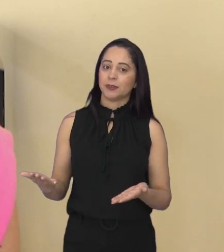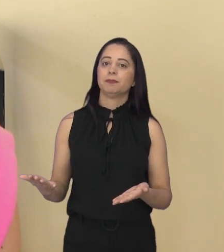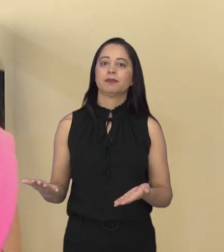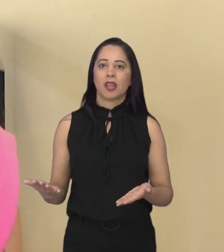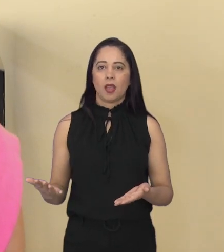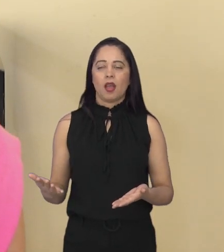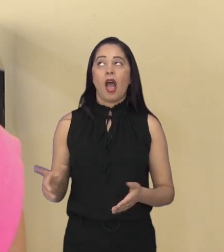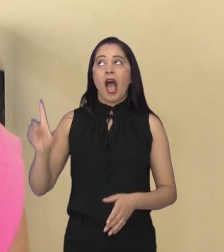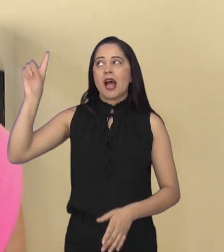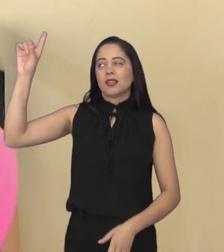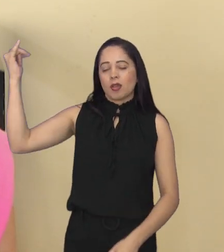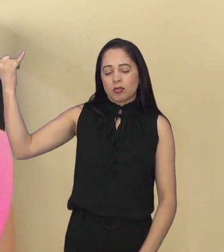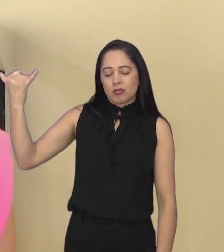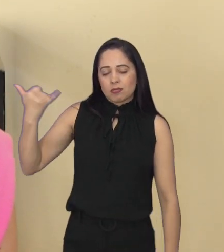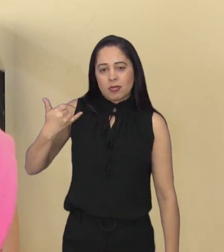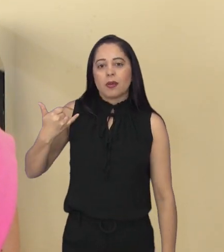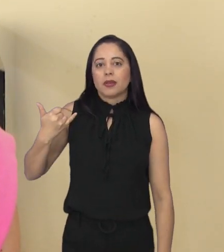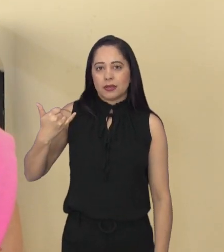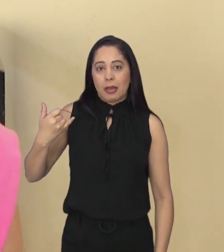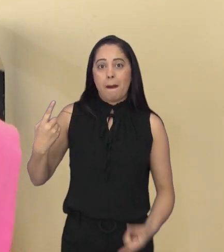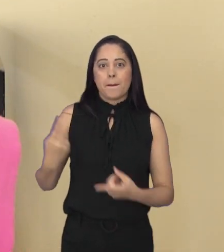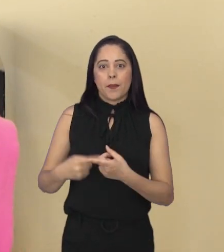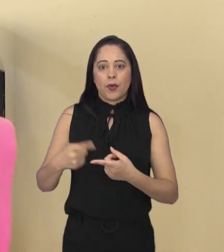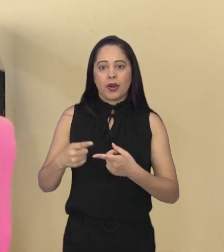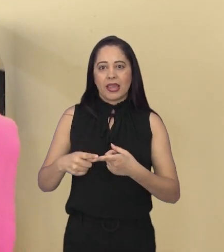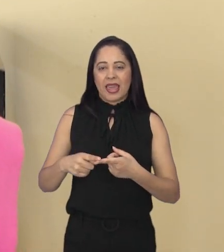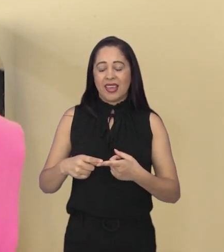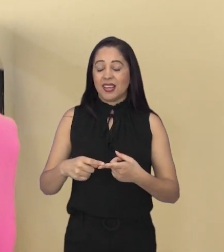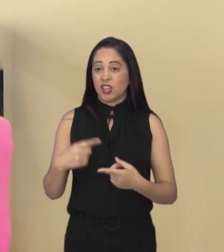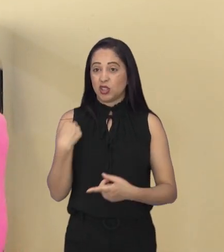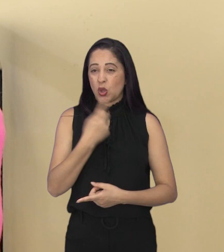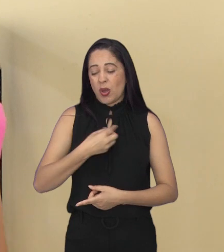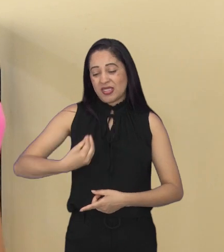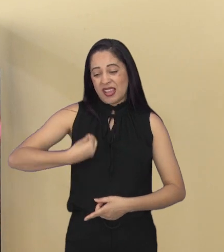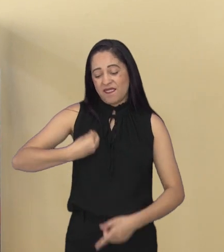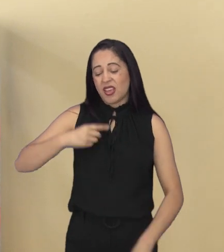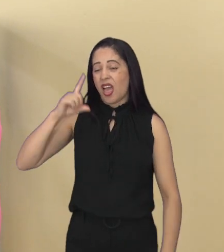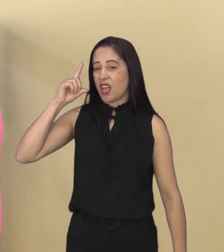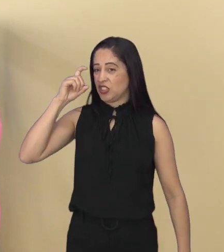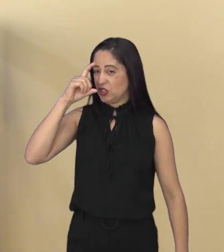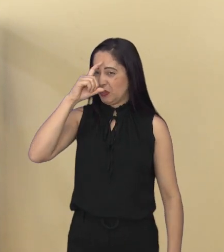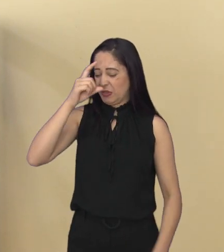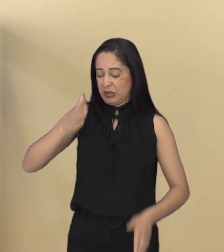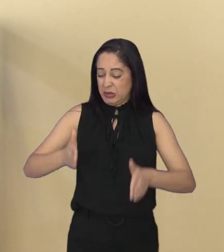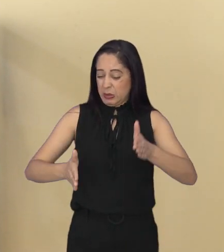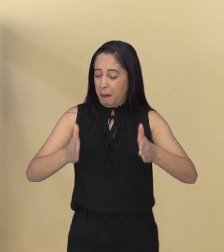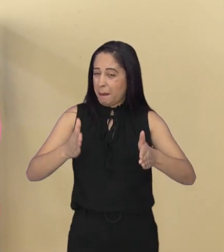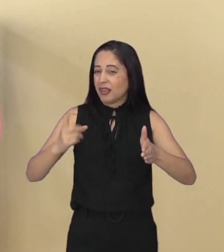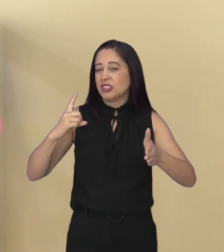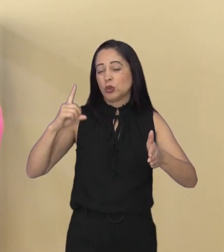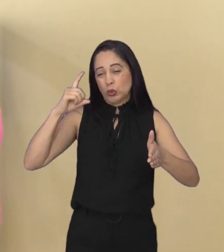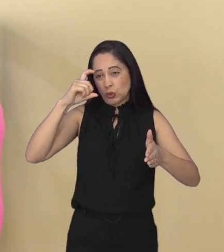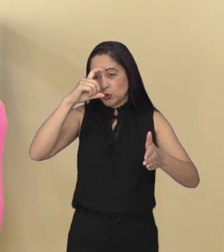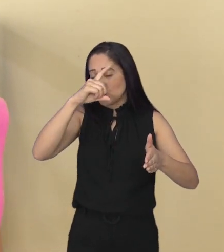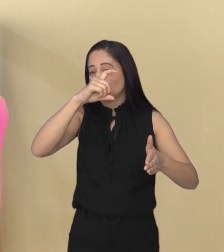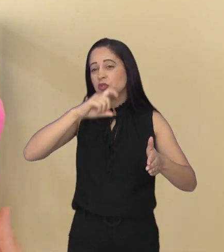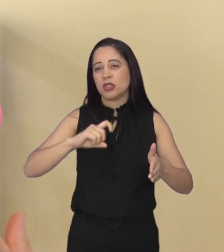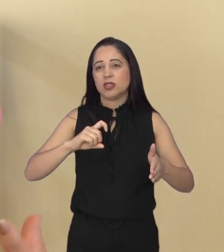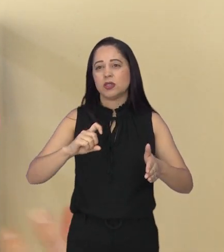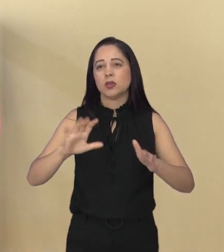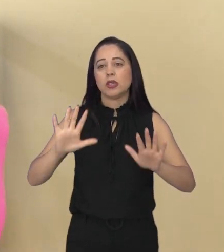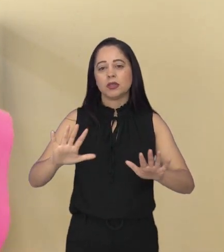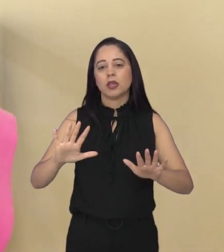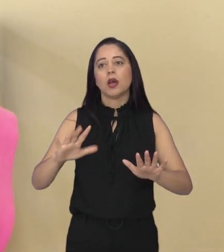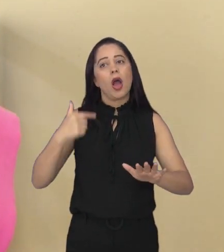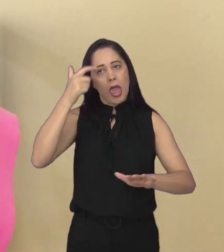Foi algo muito de Deus. A gente estava no meio de um cenário bem caótico, então, e ao mesmo tempo,